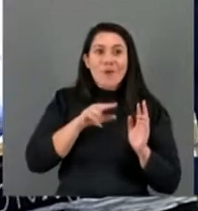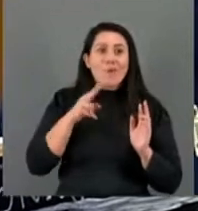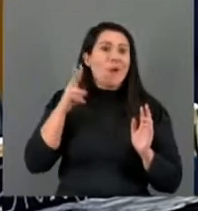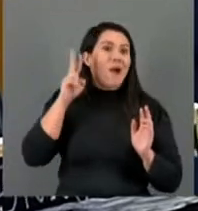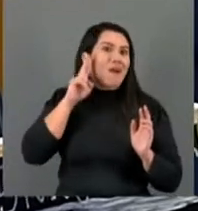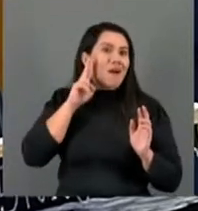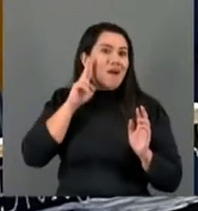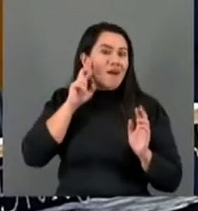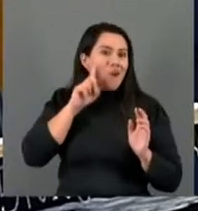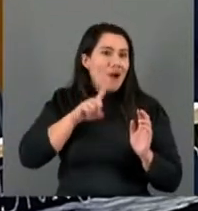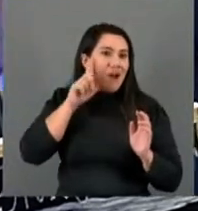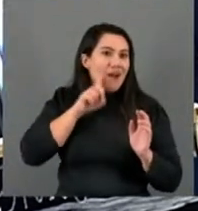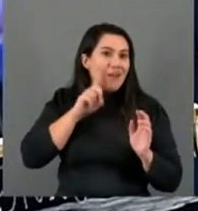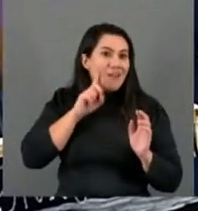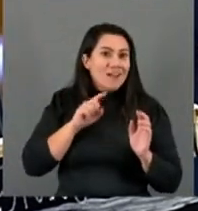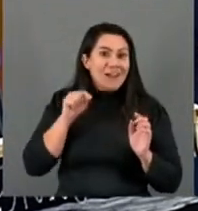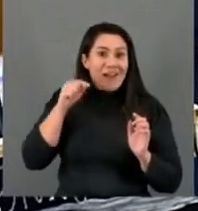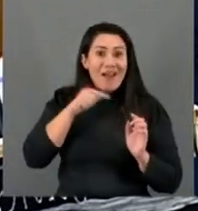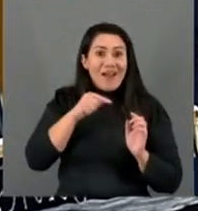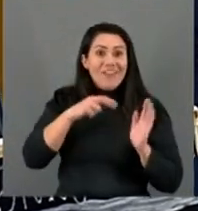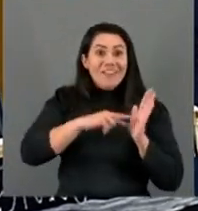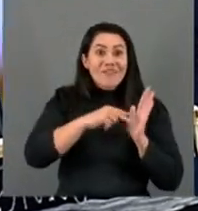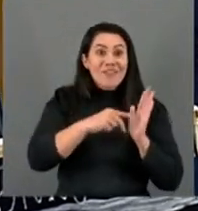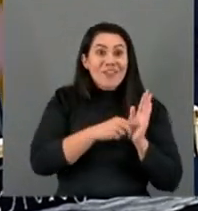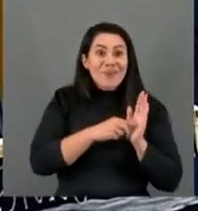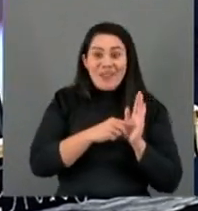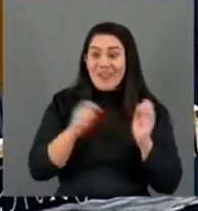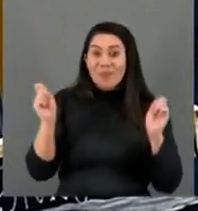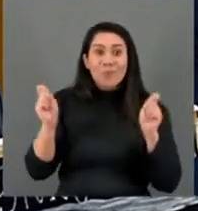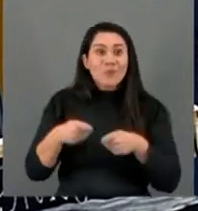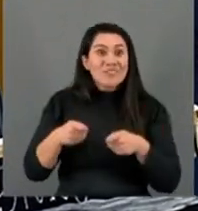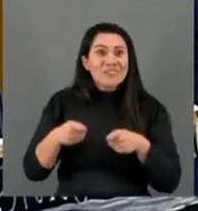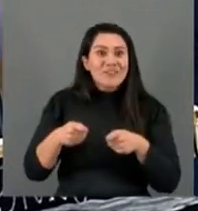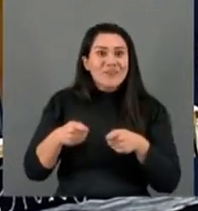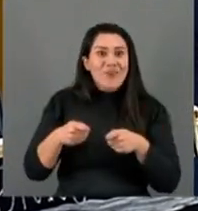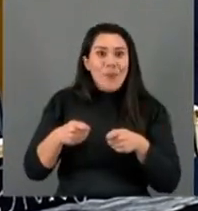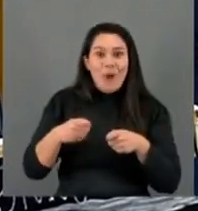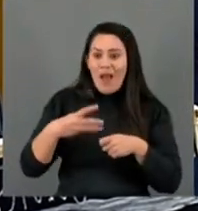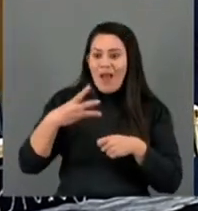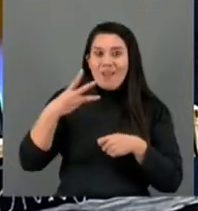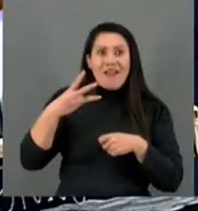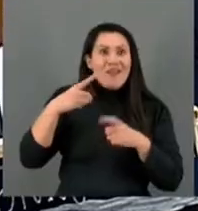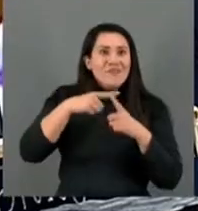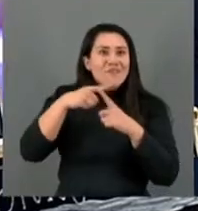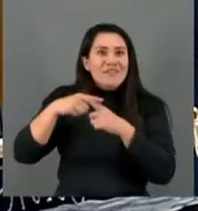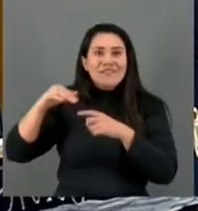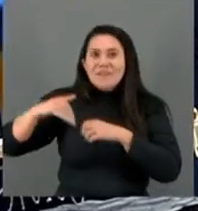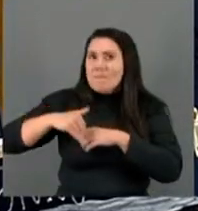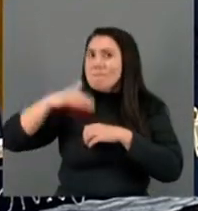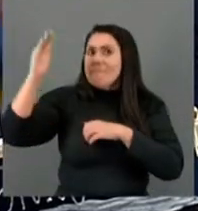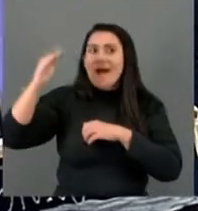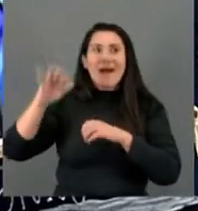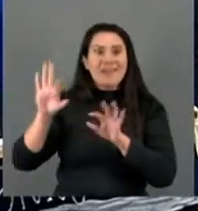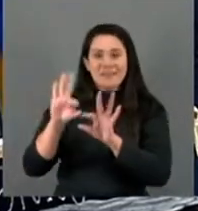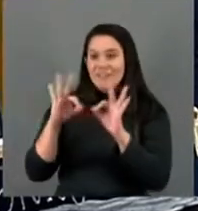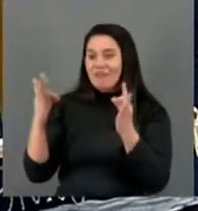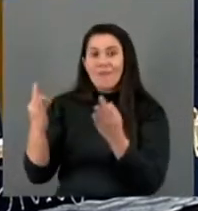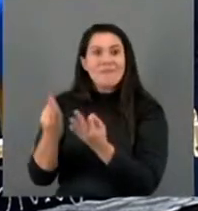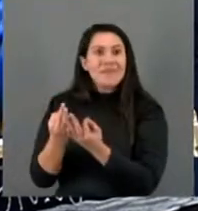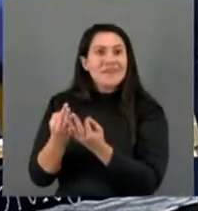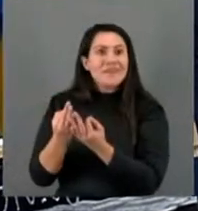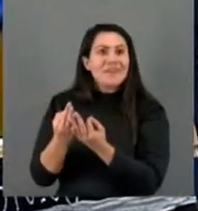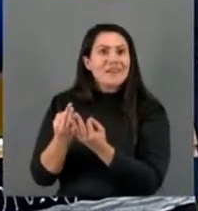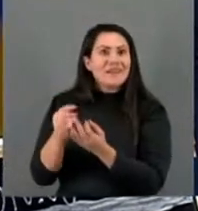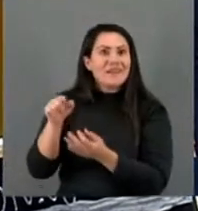Família. Triplicar. As famílias brasileiras que são hoje beneficiárias poderiam estar ganhando, ao invés de